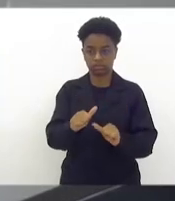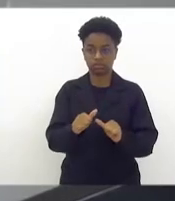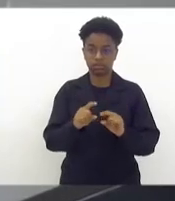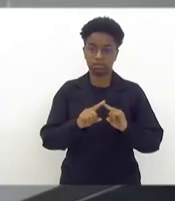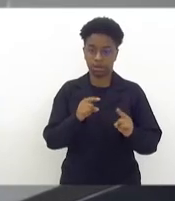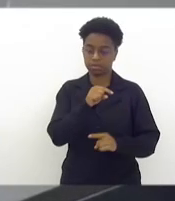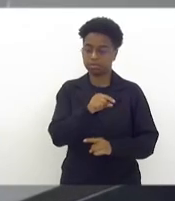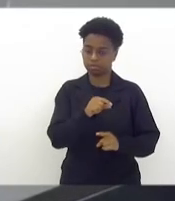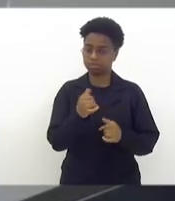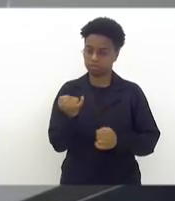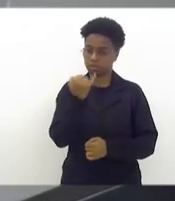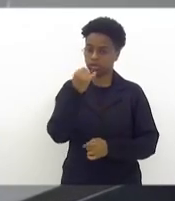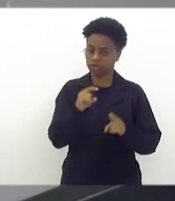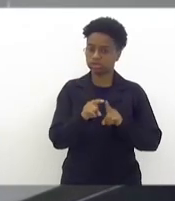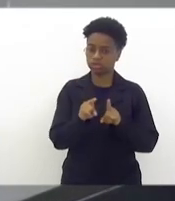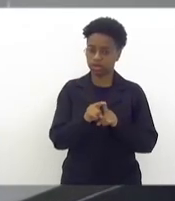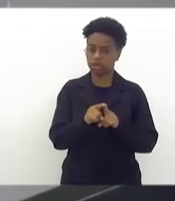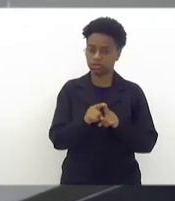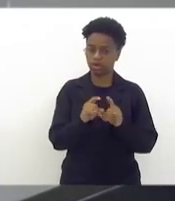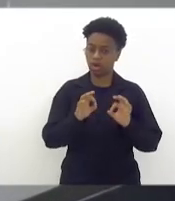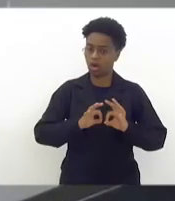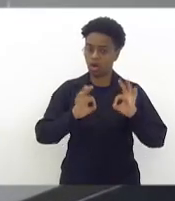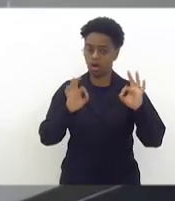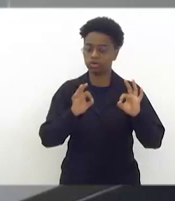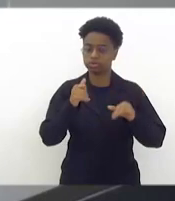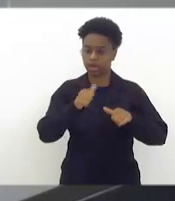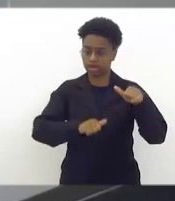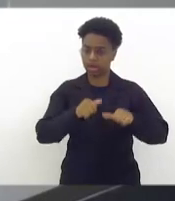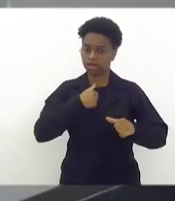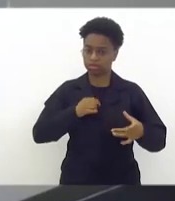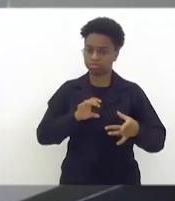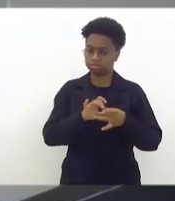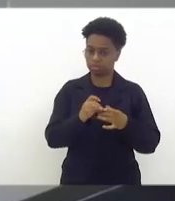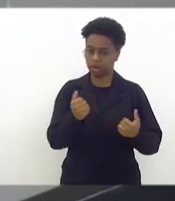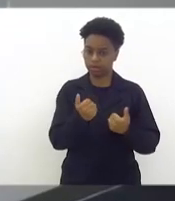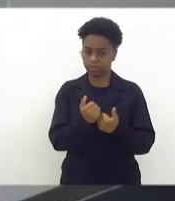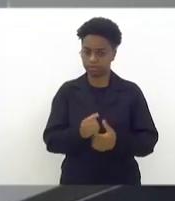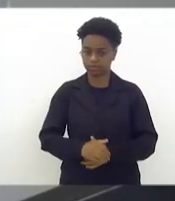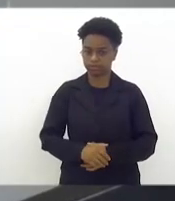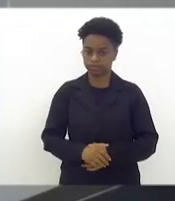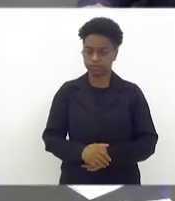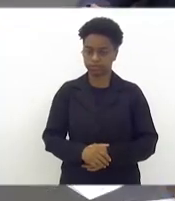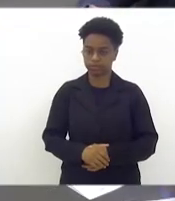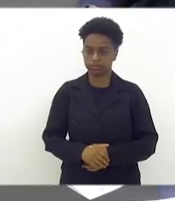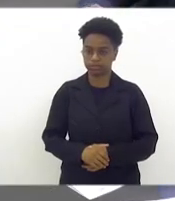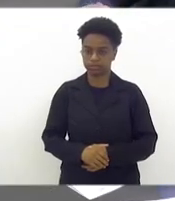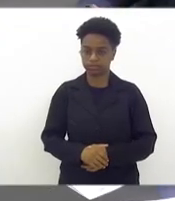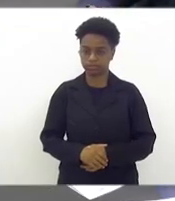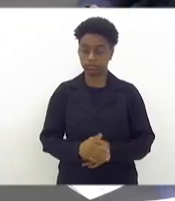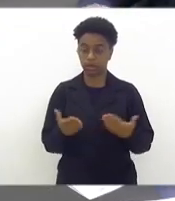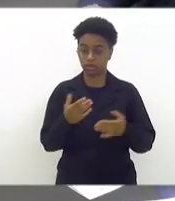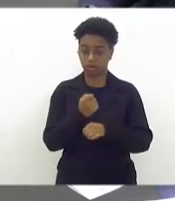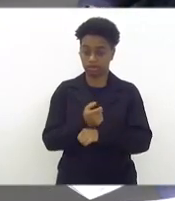muito meritória e prudente à vista de Vossa Excelência, ao qual me filio. Inclusive, deputado, vamos estar agora